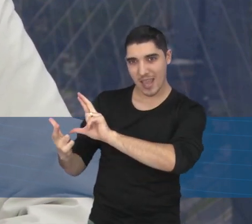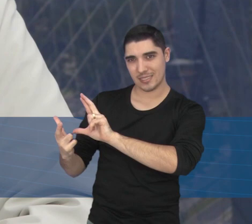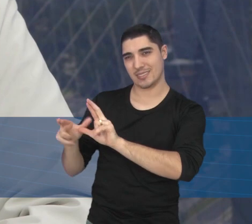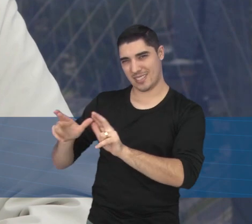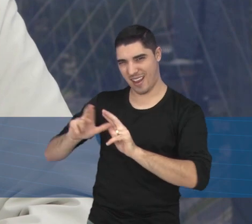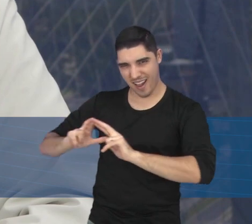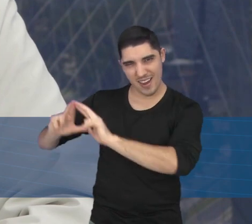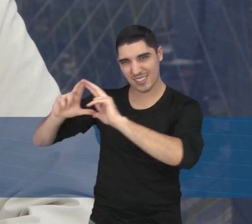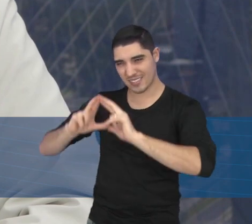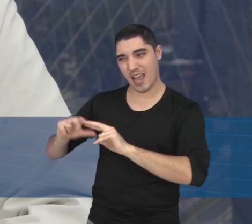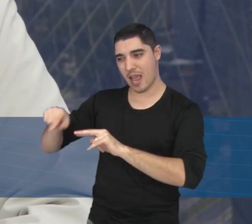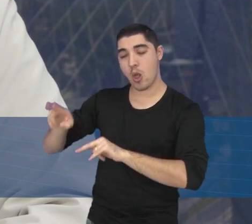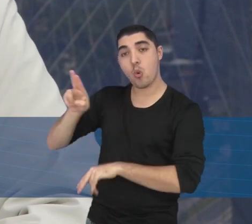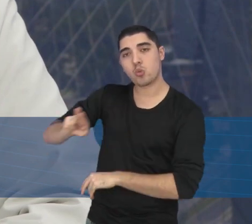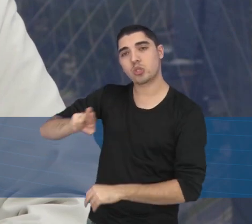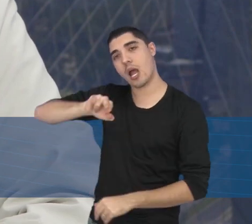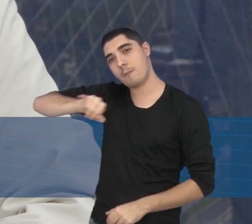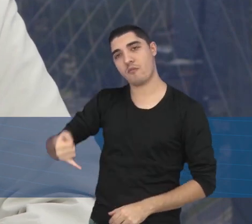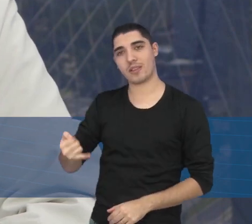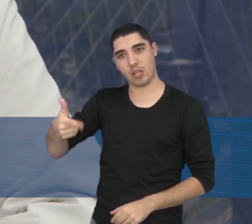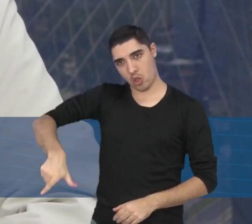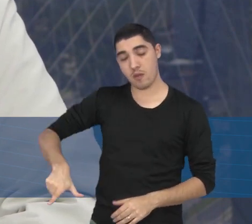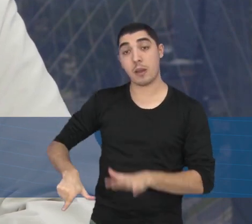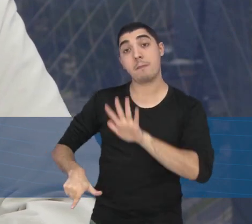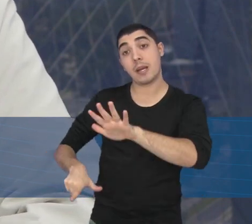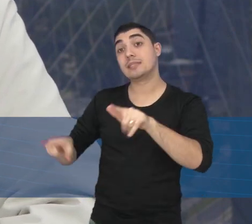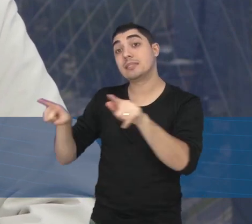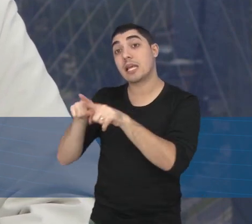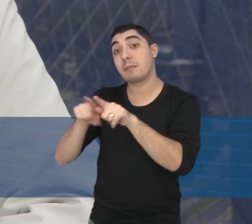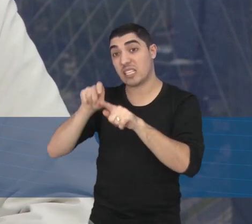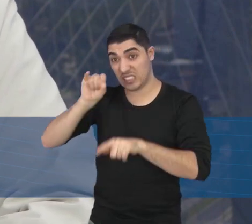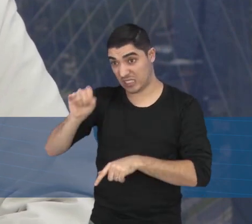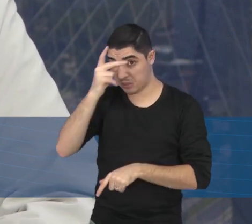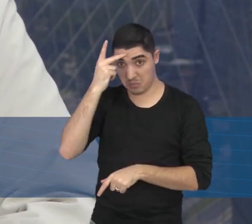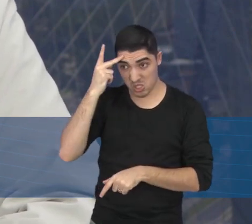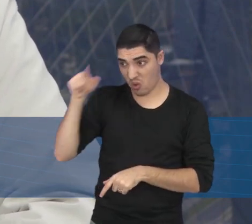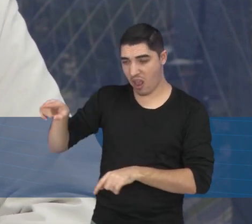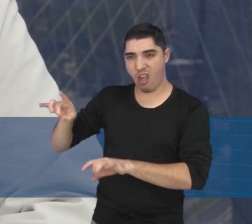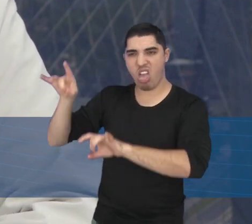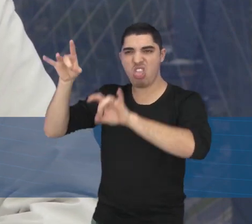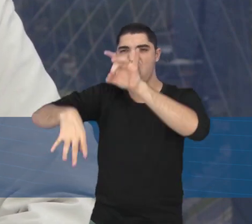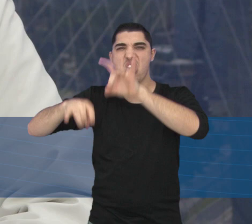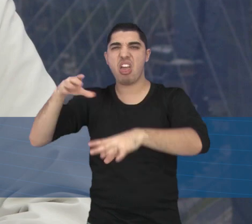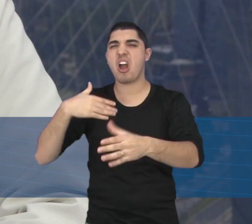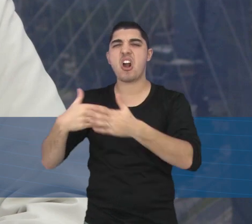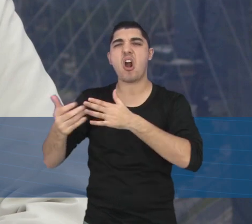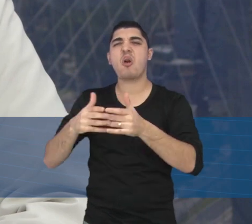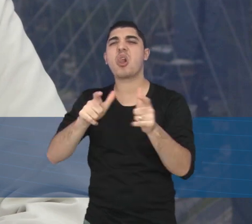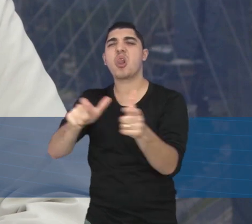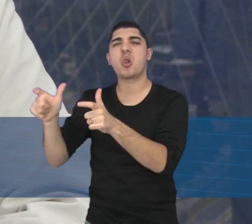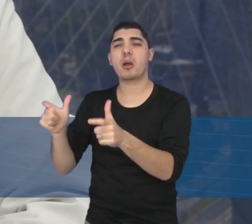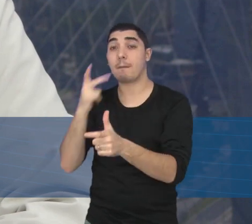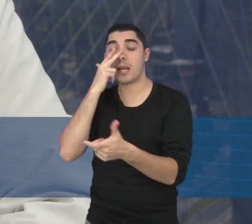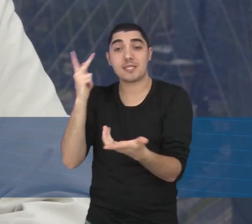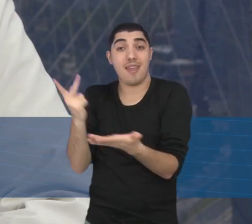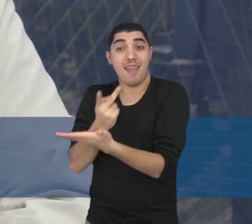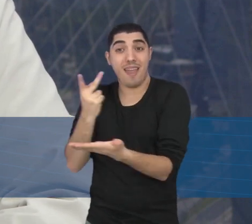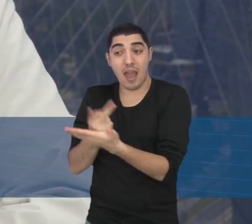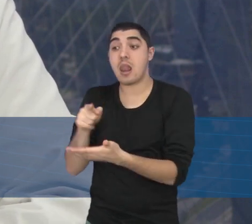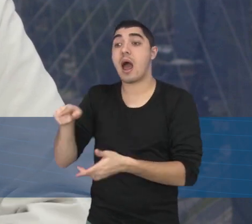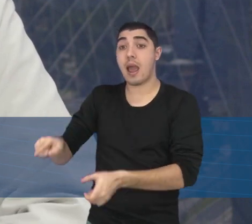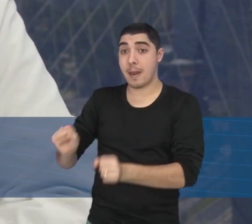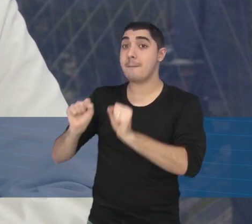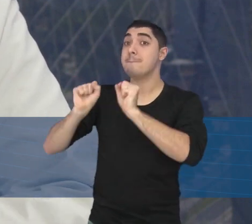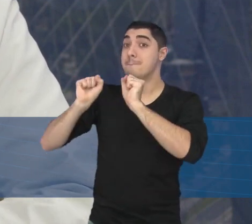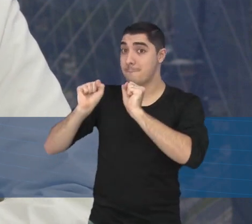reutilizando aquele material, mas também o descarte irregular principalmente alguns produtos eletrônicos, eles têm